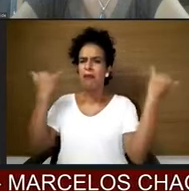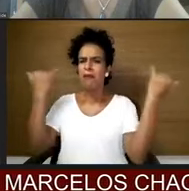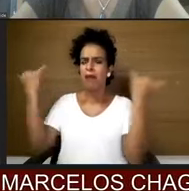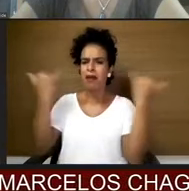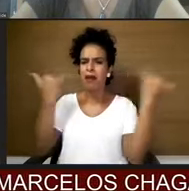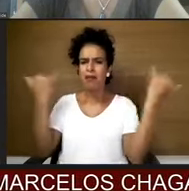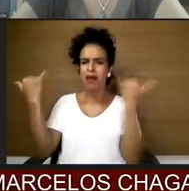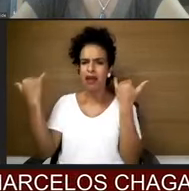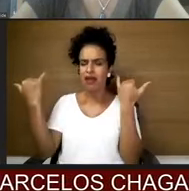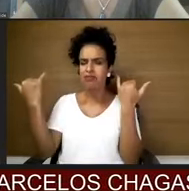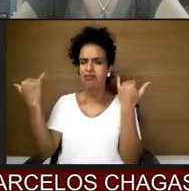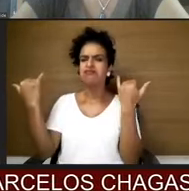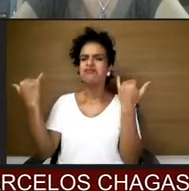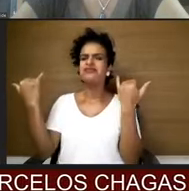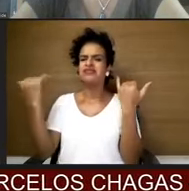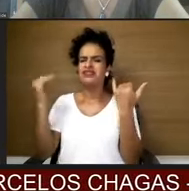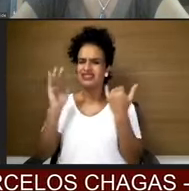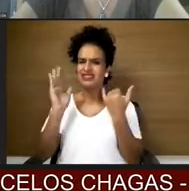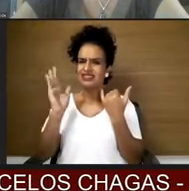sobre